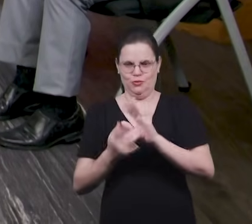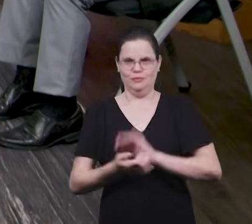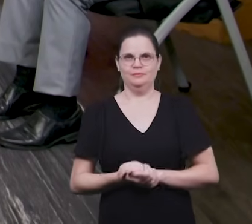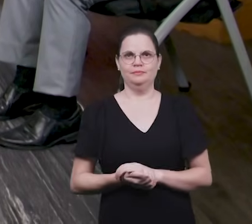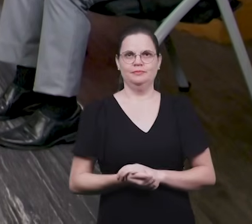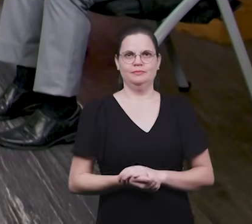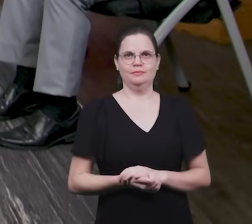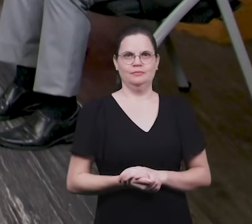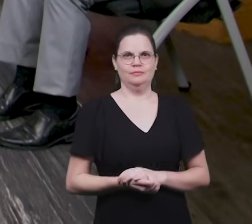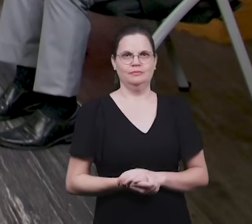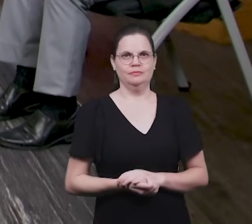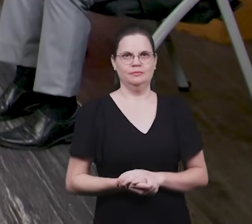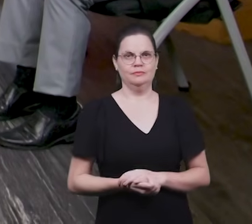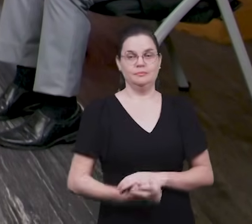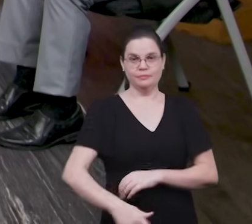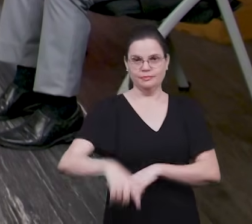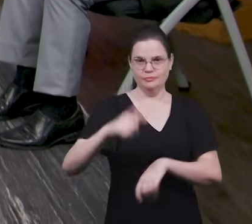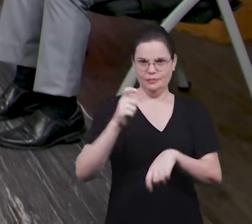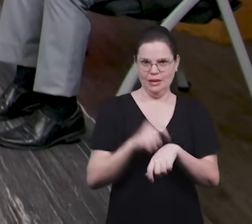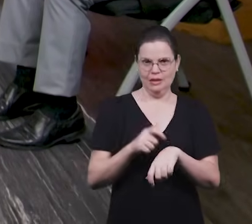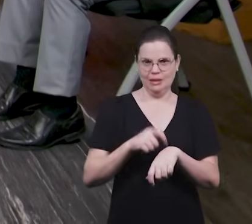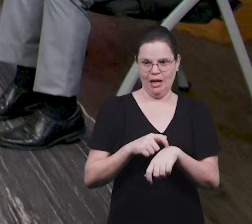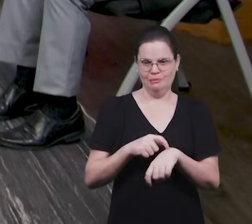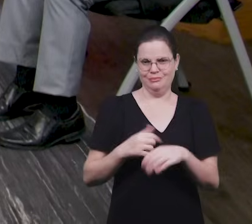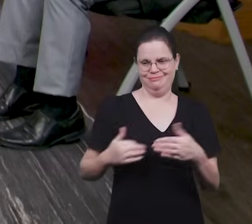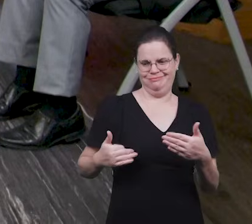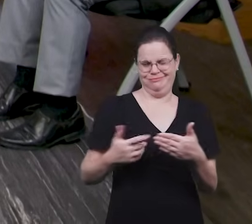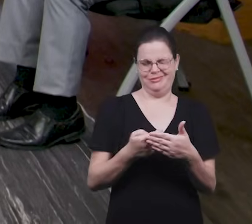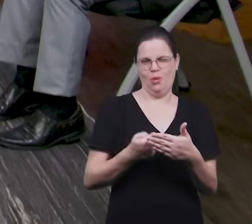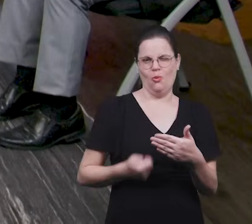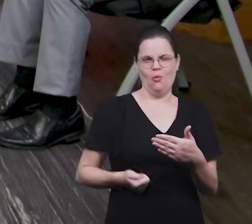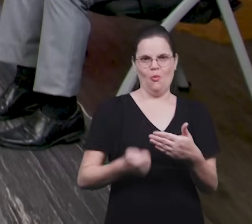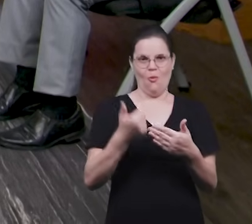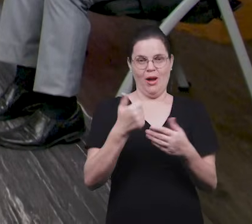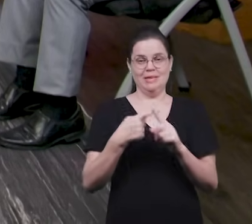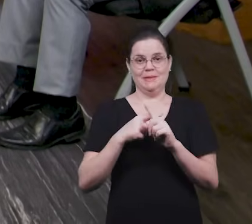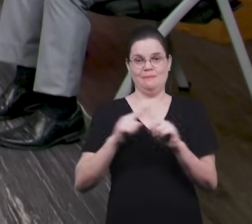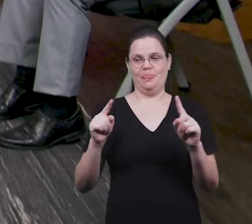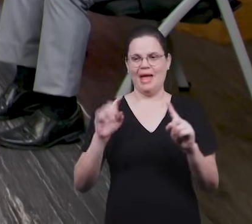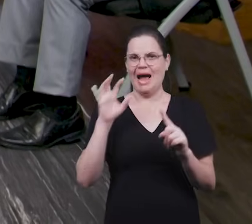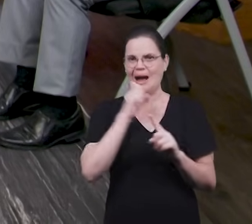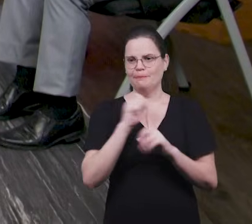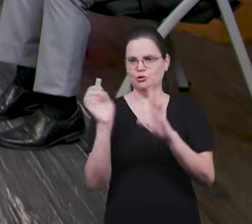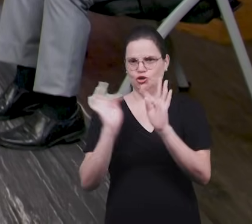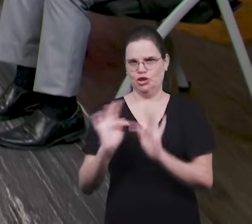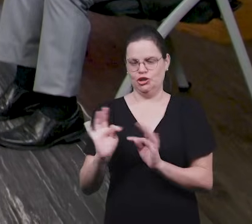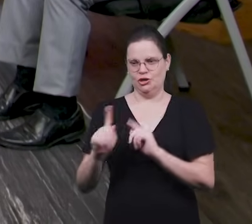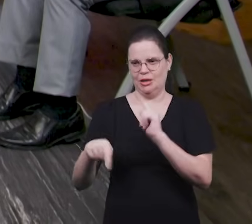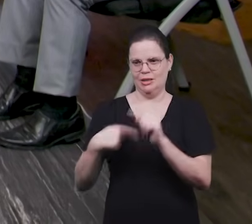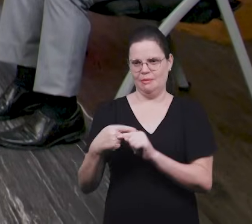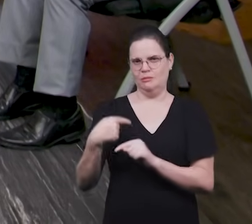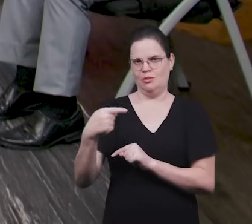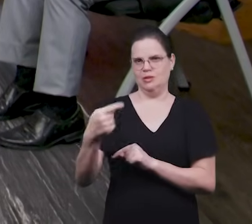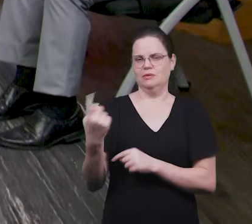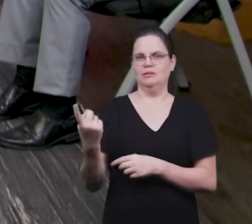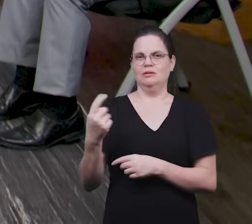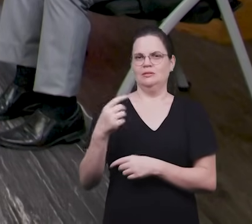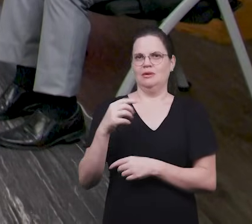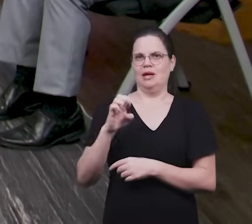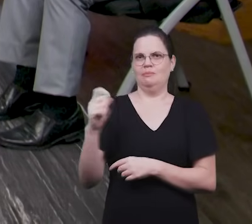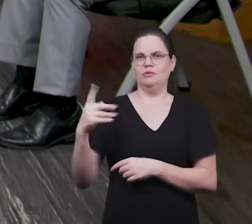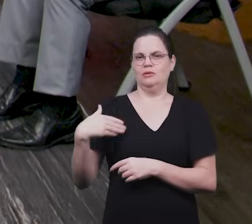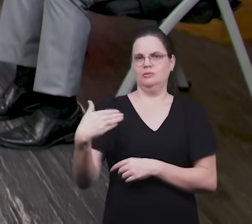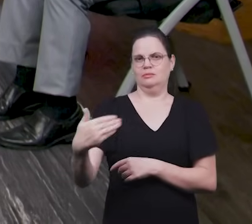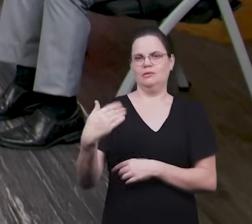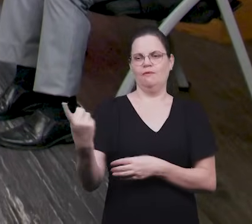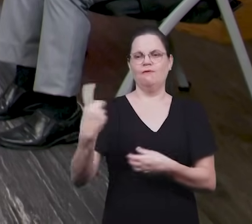vamos fazer uma rápida abordagem sobre Tiatira e no programa da semana que vem a gente volta com Sardes. Pastor Gilson. Muito bem,